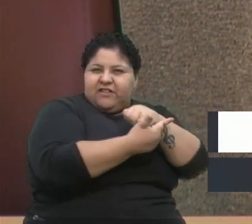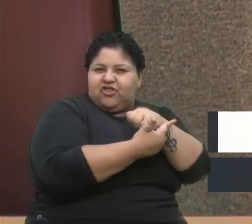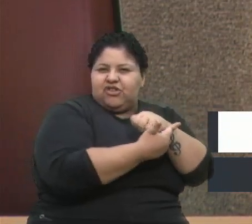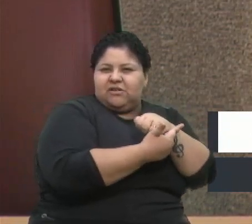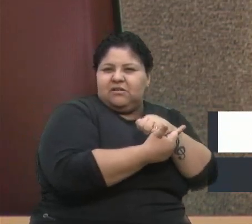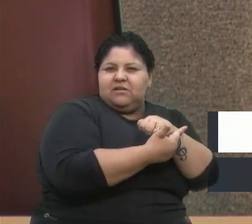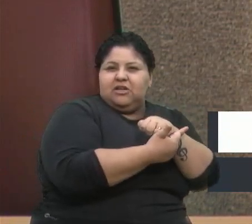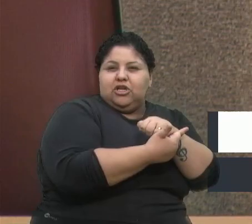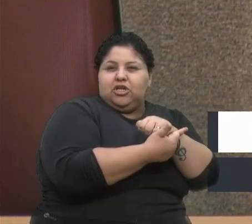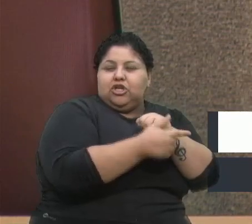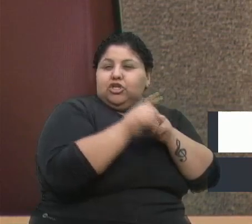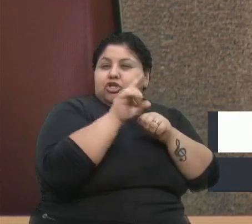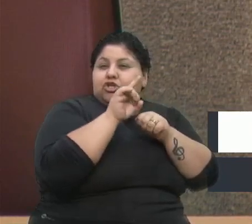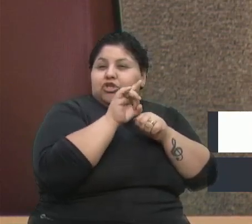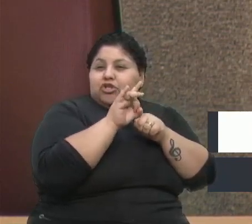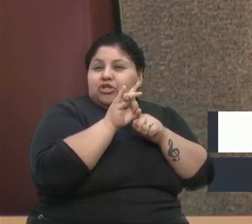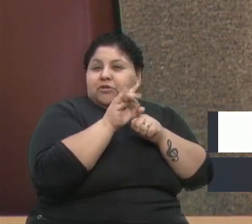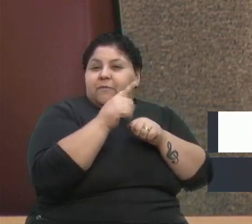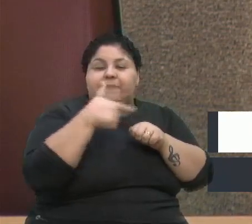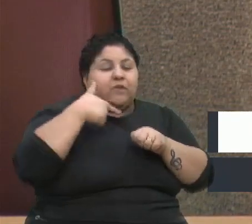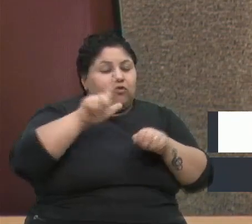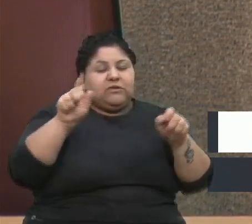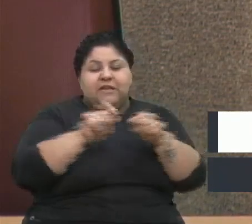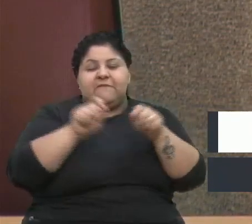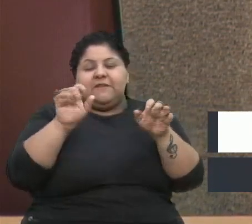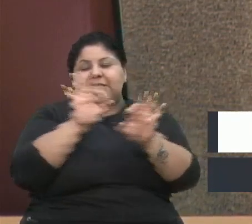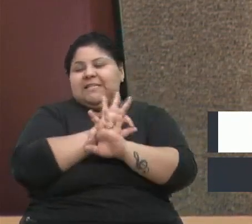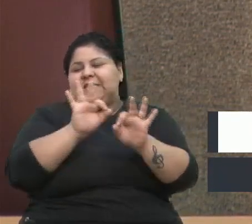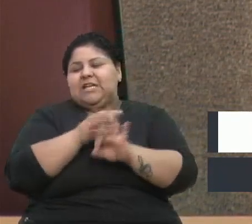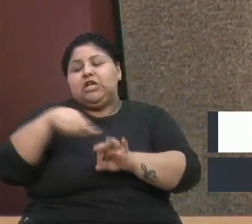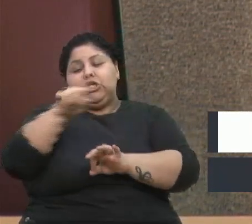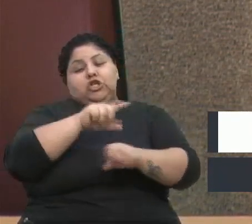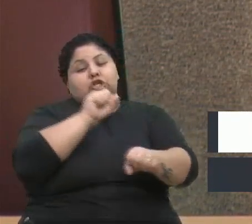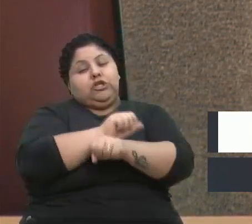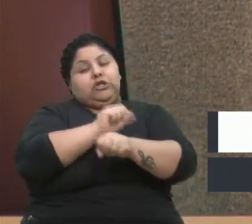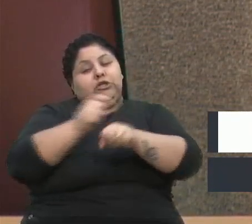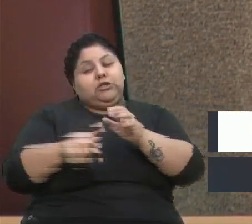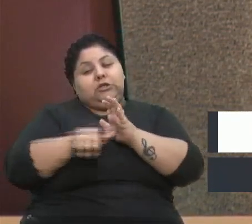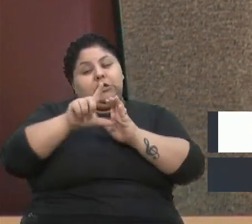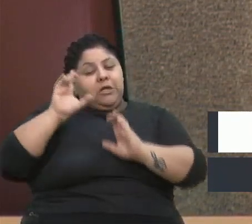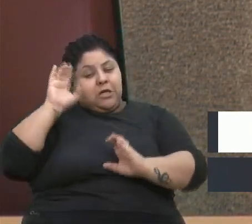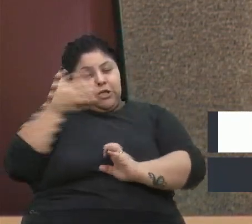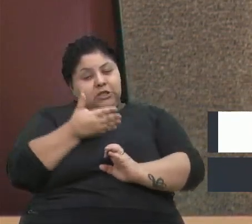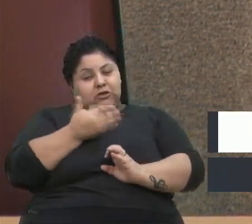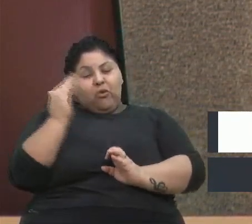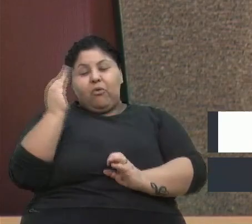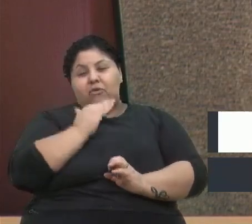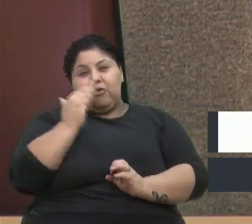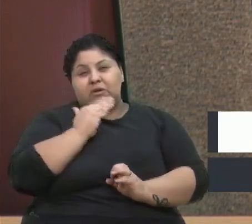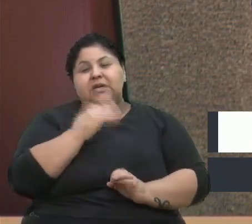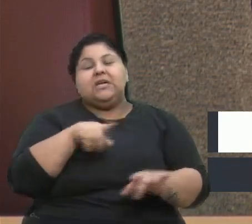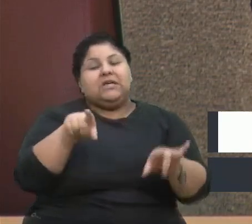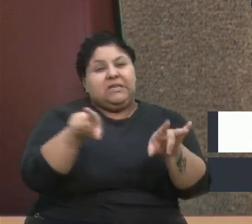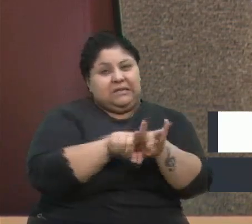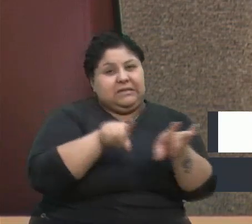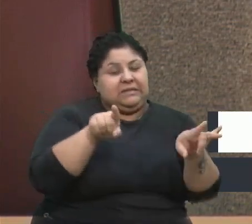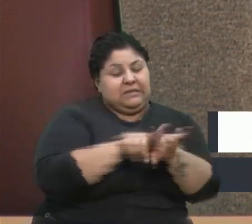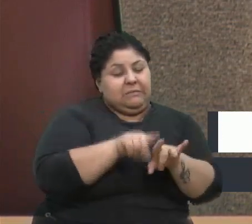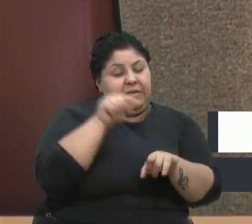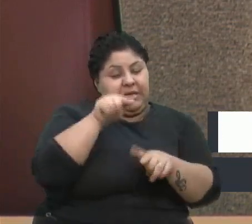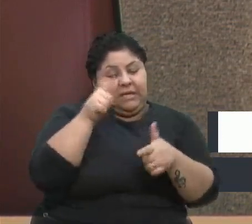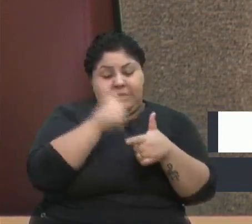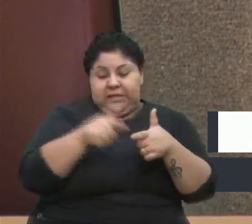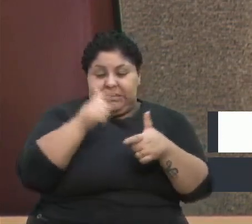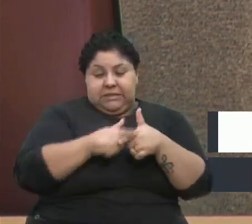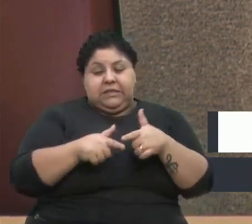de mãos atadas. Nós estamos aguardando que isso venha o quanto antes, para que se resolva de uma vez por todas também esse problema,